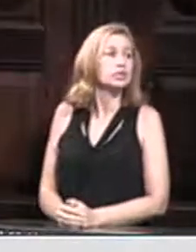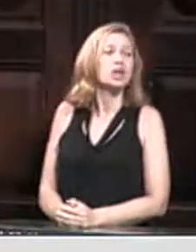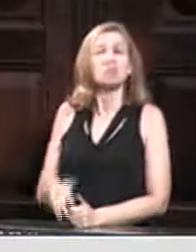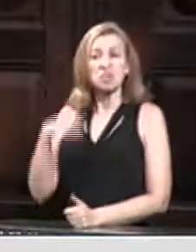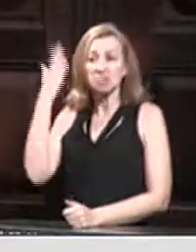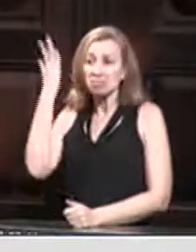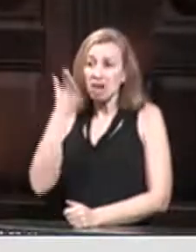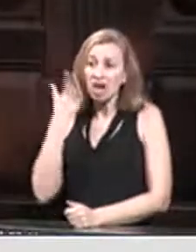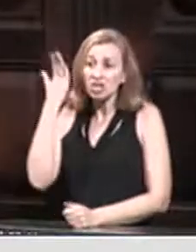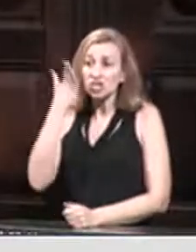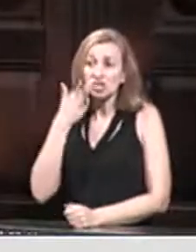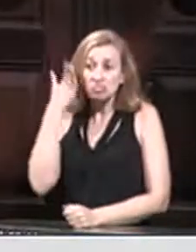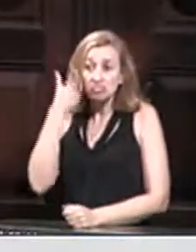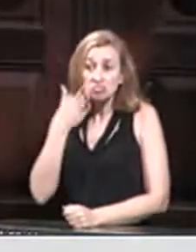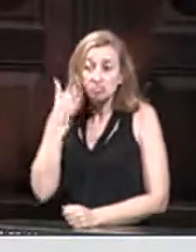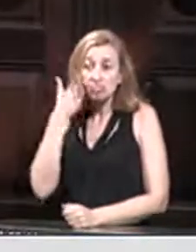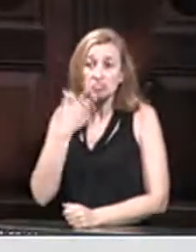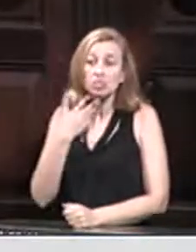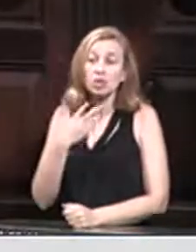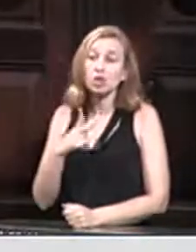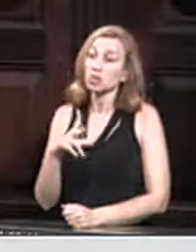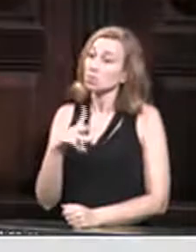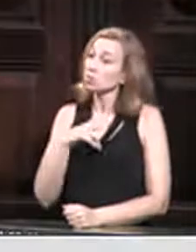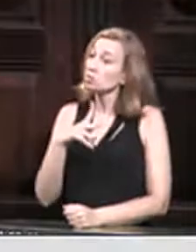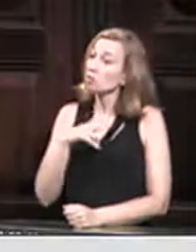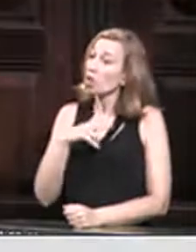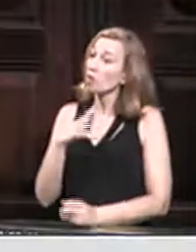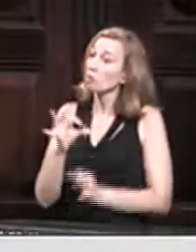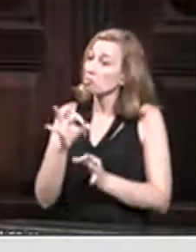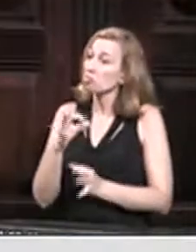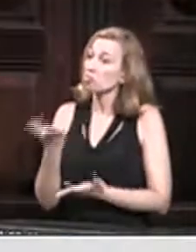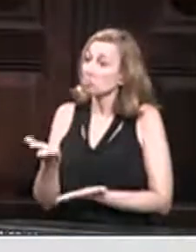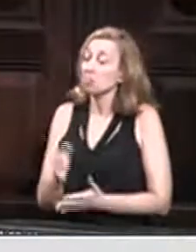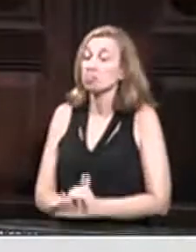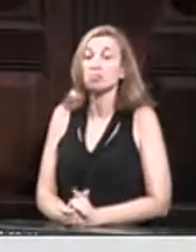mensagem do próprio Poder Executivo.